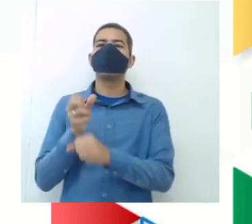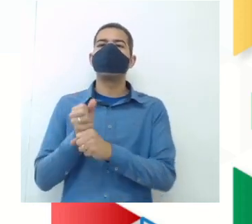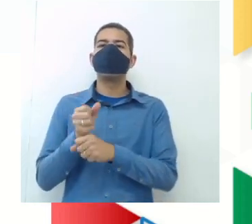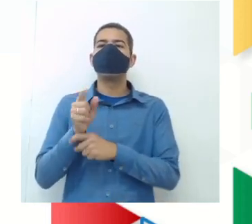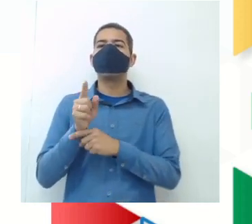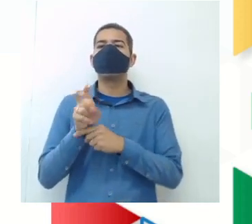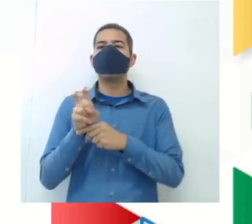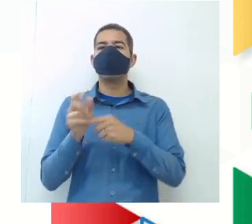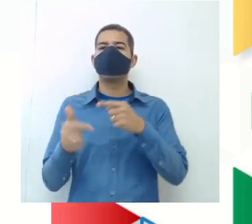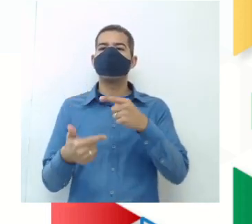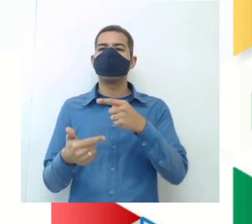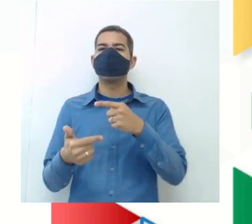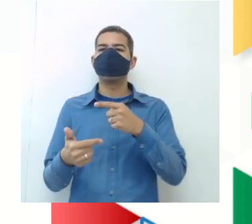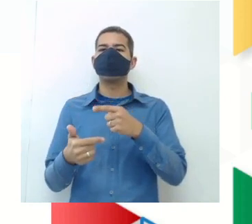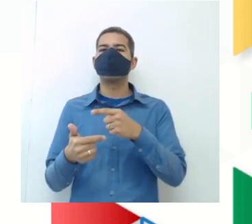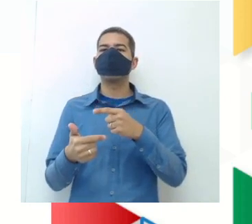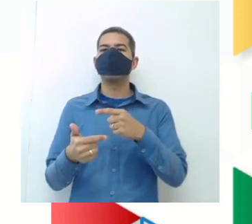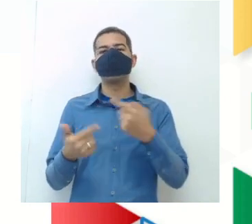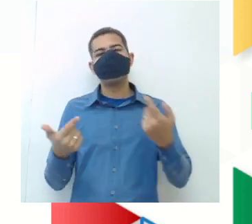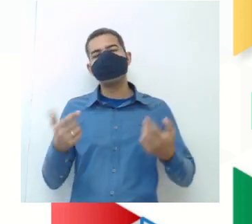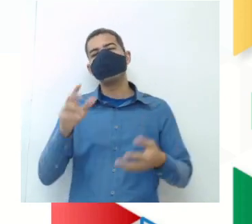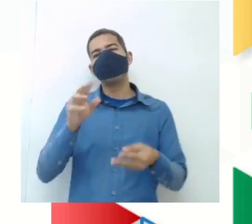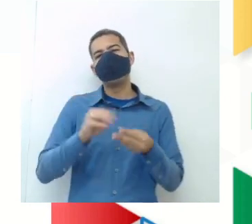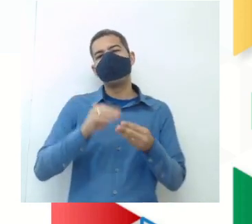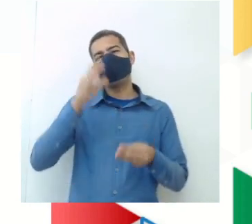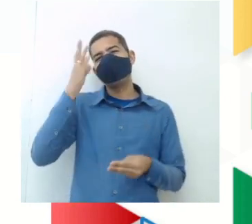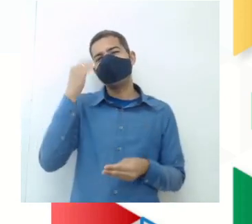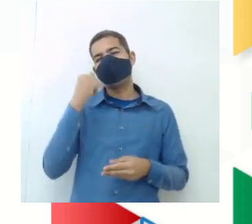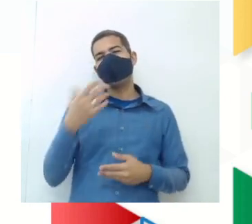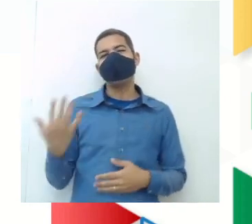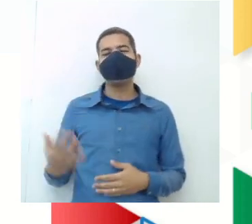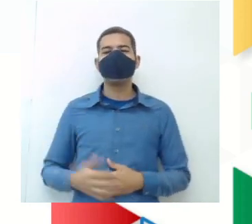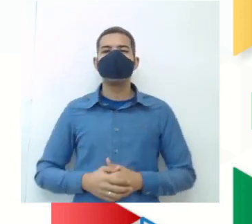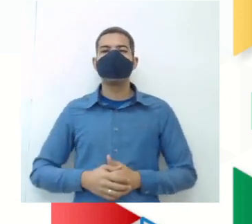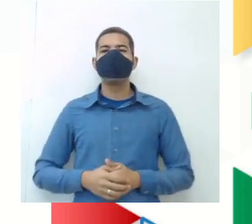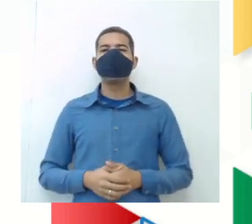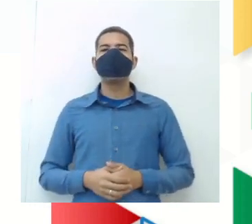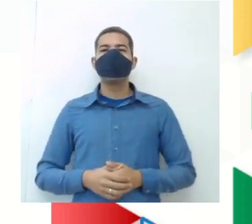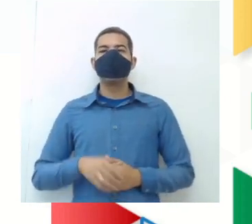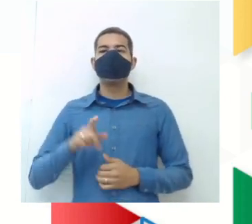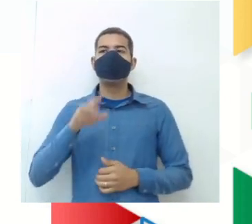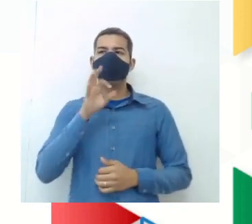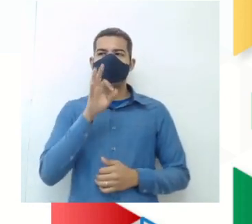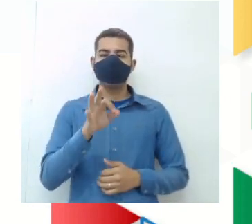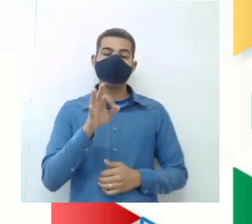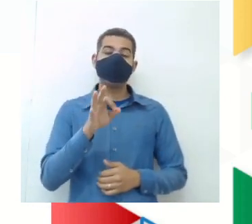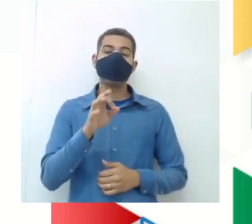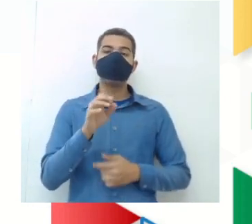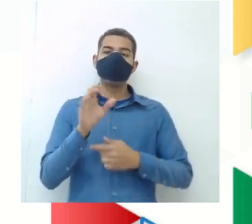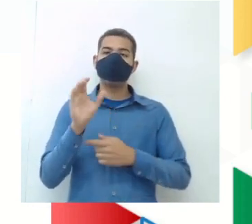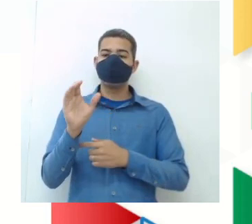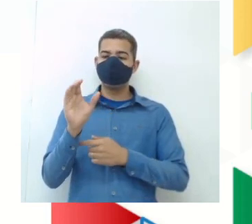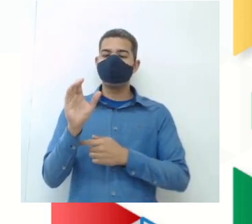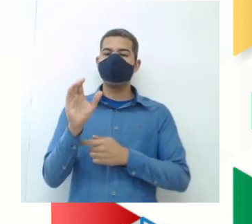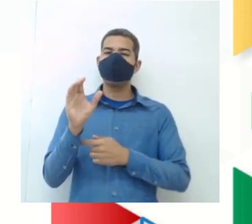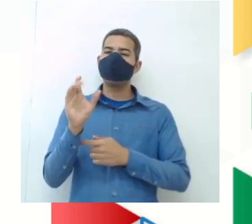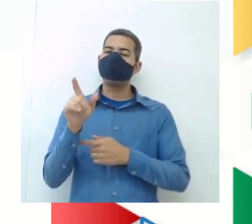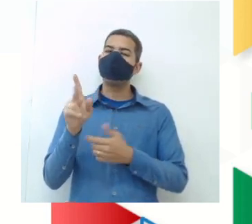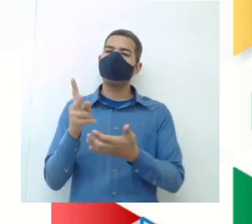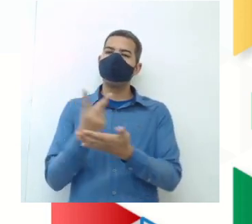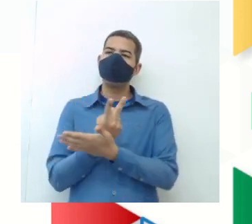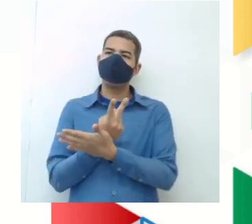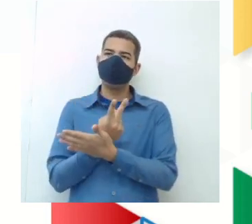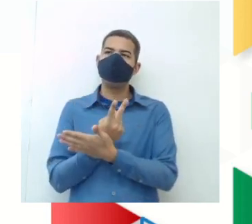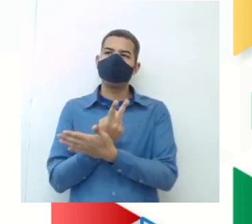ter 15 sobre 2 e não 15 sobre 4. Então, corretamente, a letra C está equivocada.